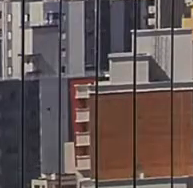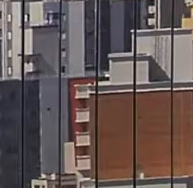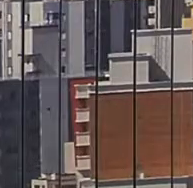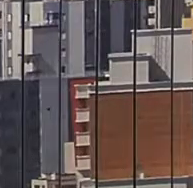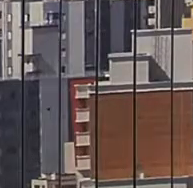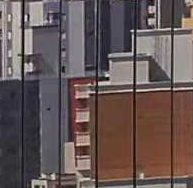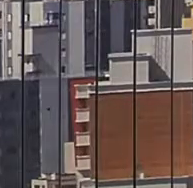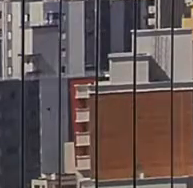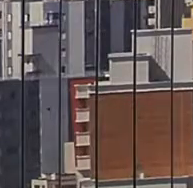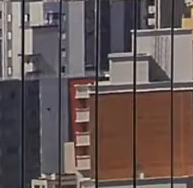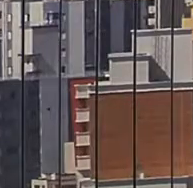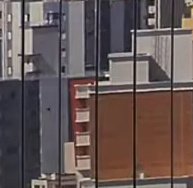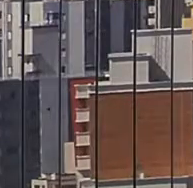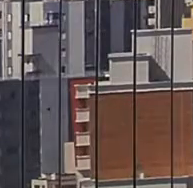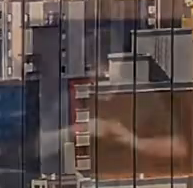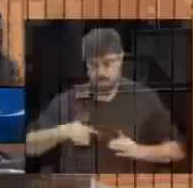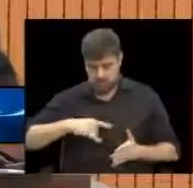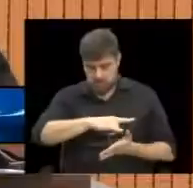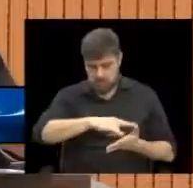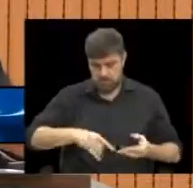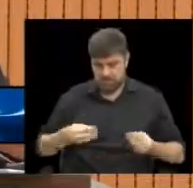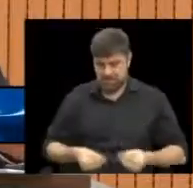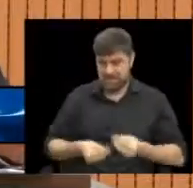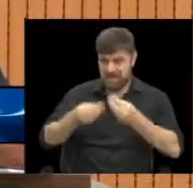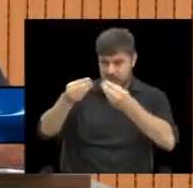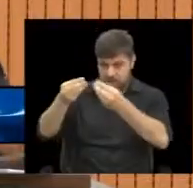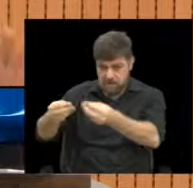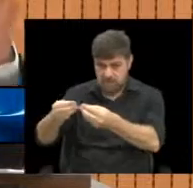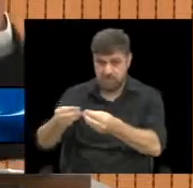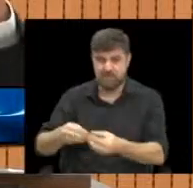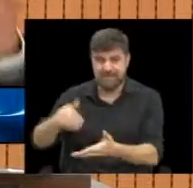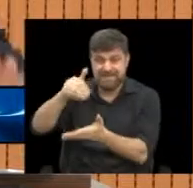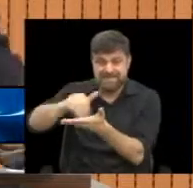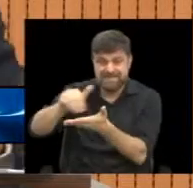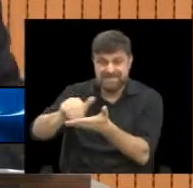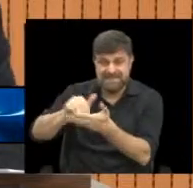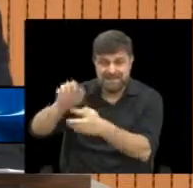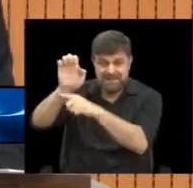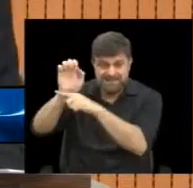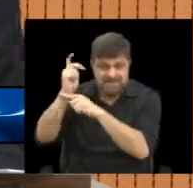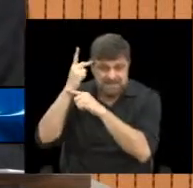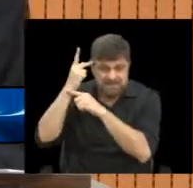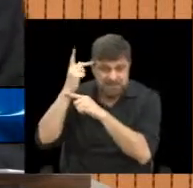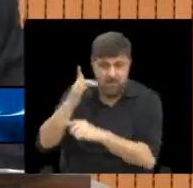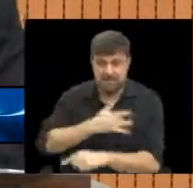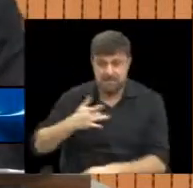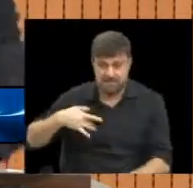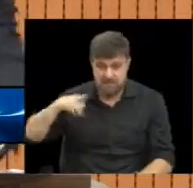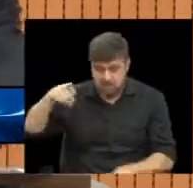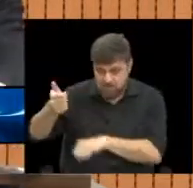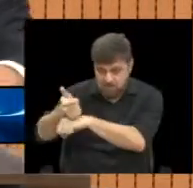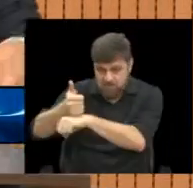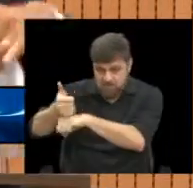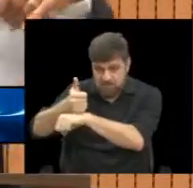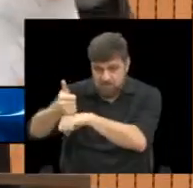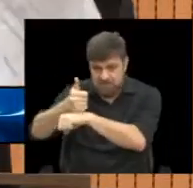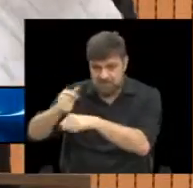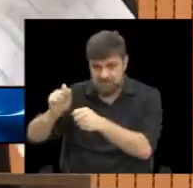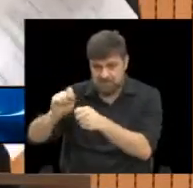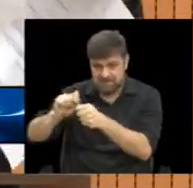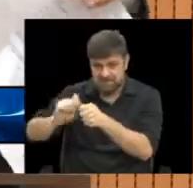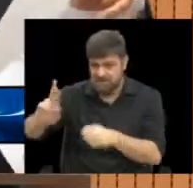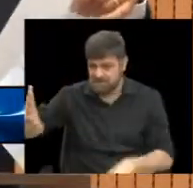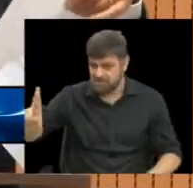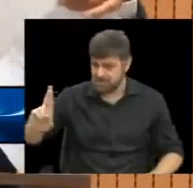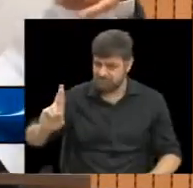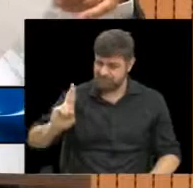de alto custo. Vamos acompanhar. Em dezembro de 2017, o vereador Luiz Carlos Rossini apresentou uma